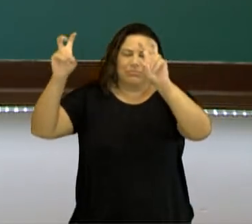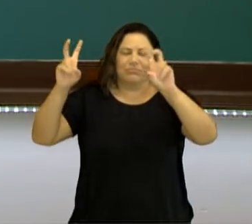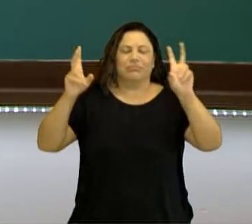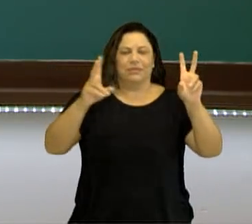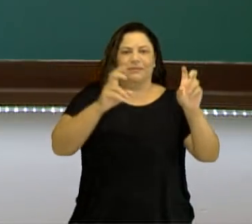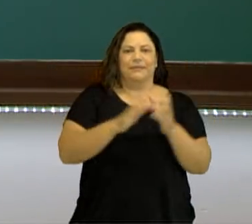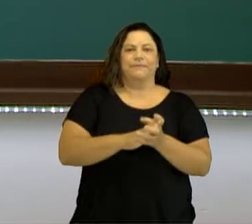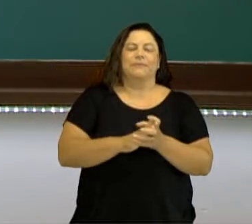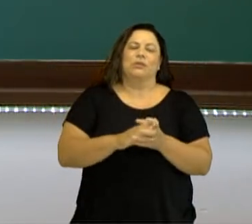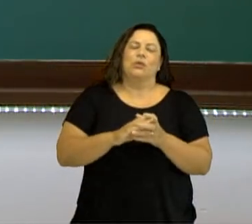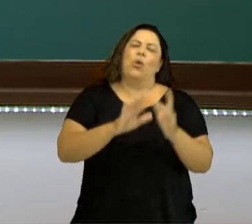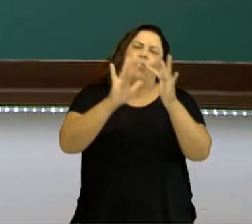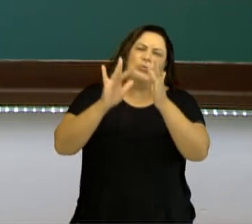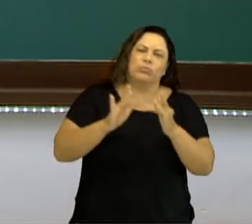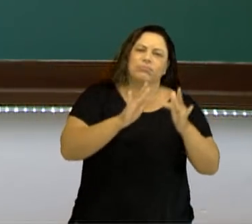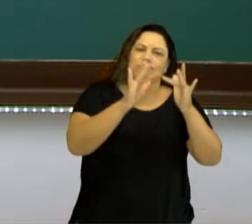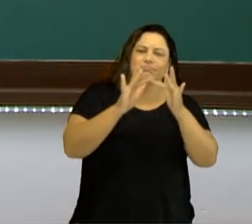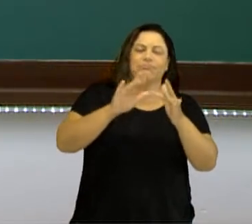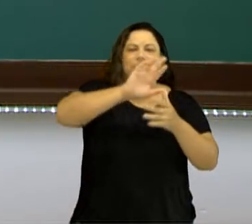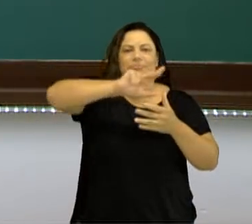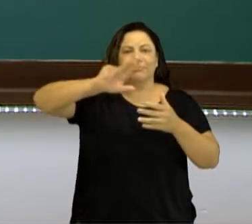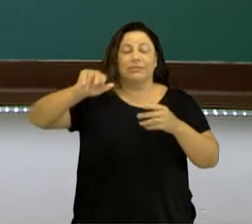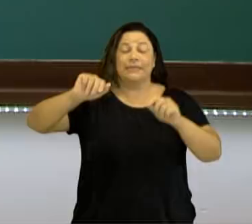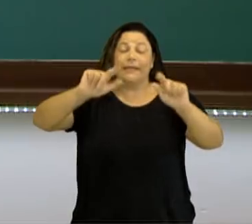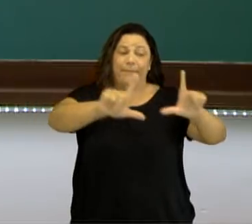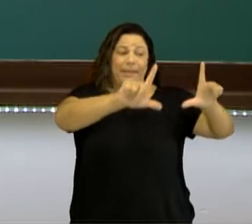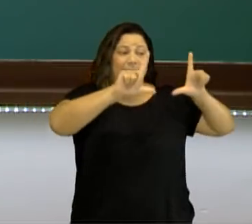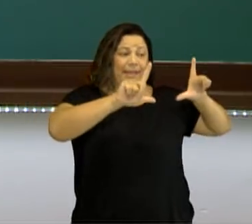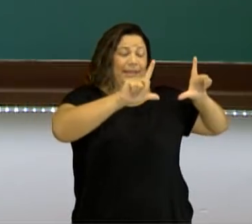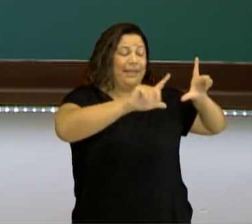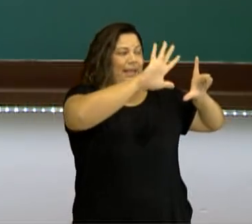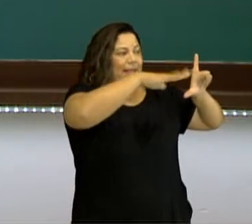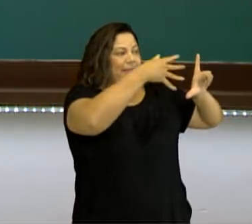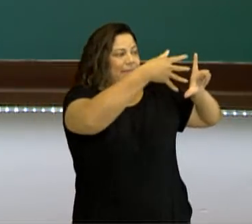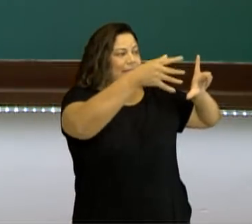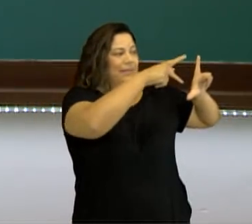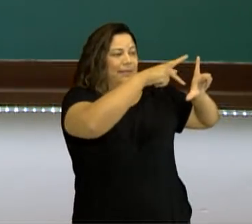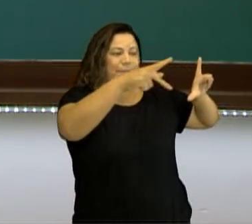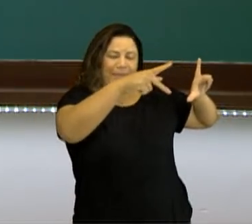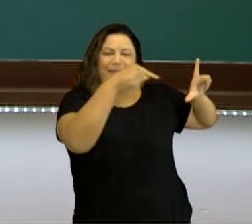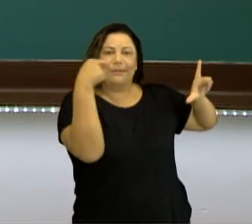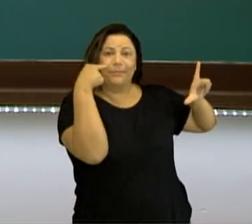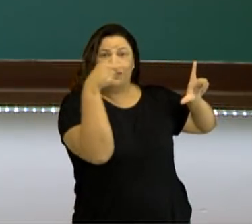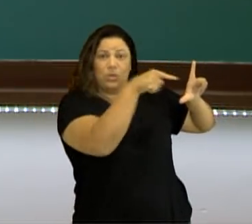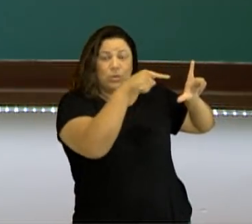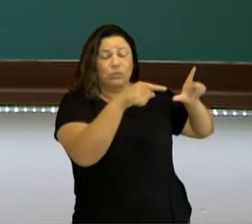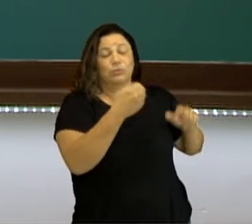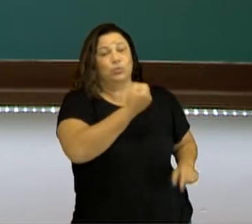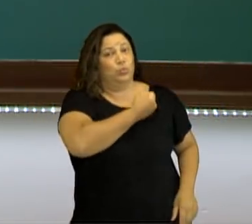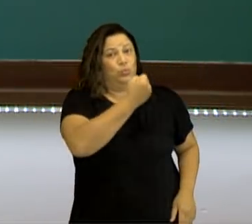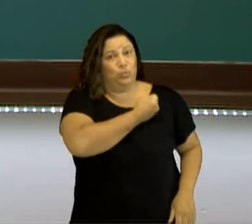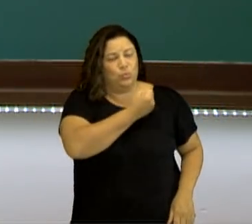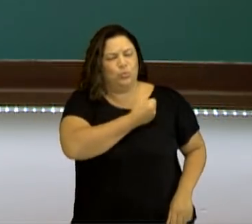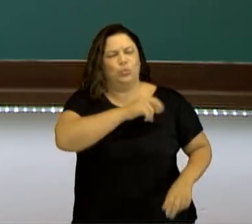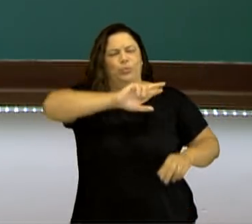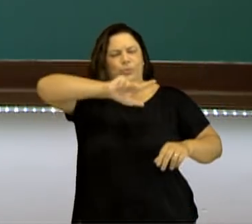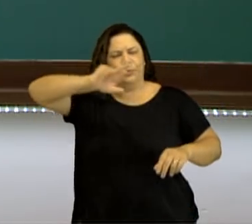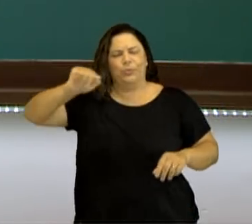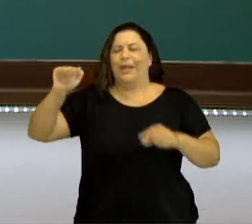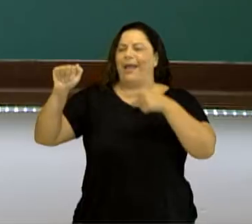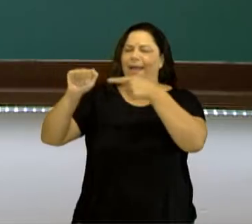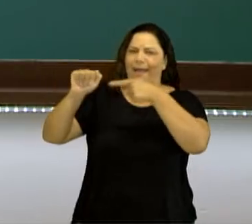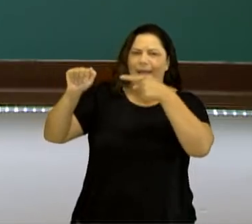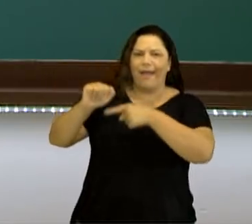familiarizado principalmente. Peguem a tabela periódica, analisem a tabela periódica, vejam lá o número atômico, o número de massa,